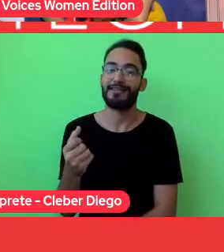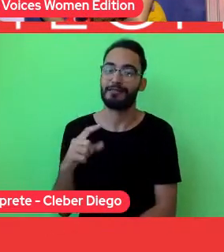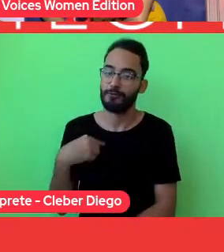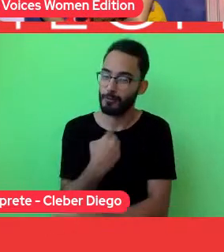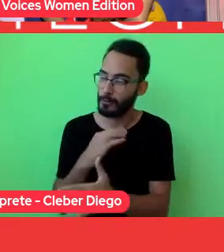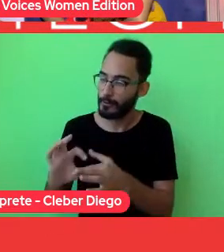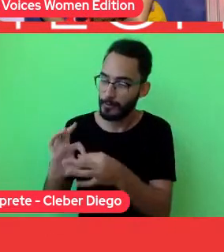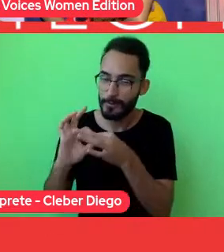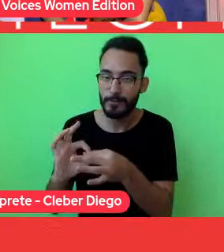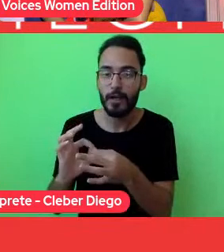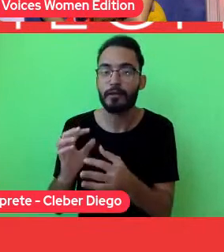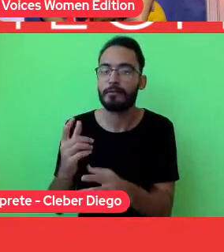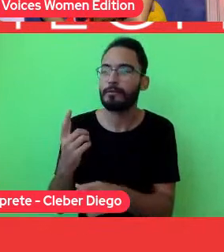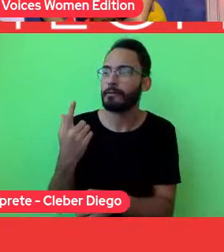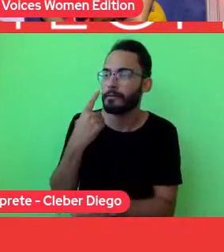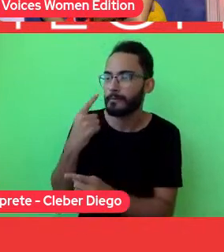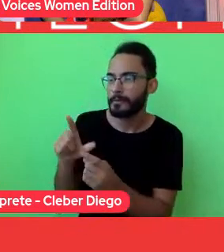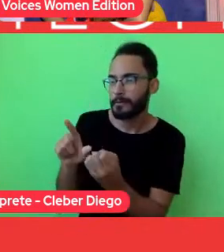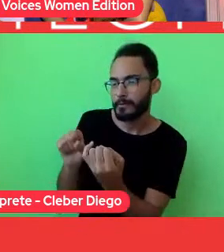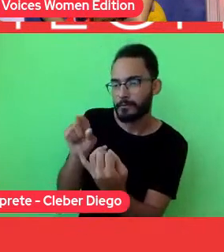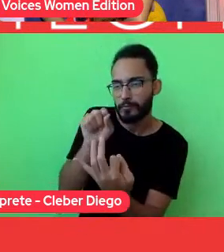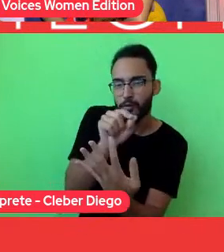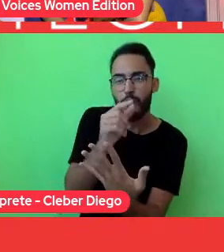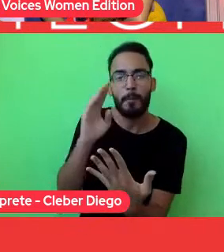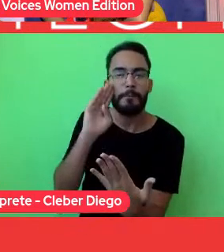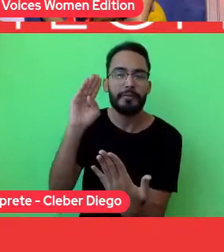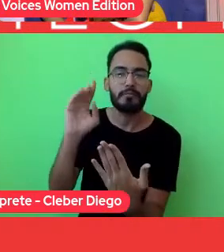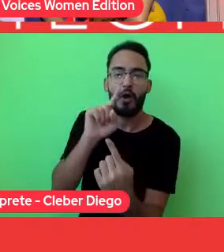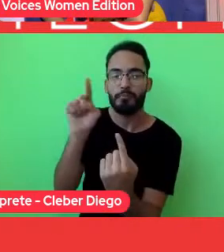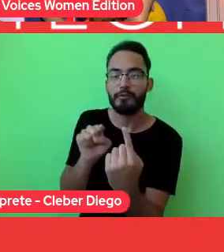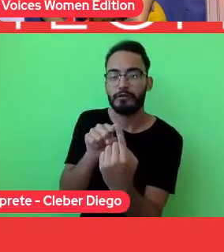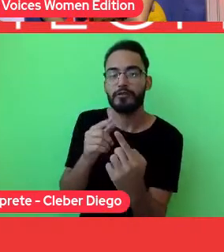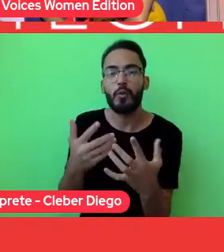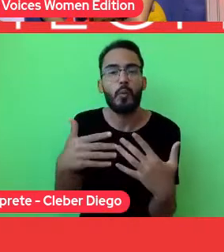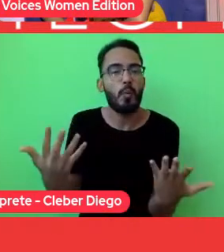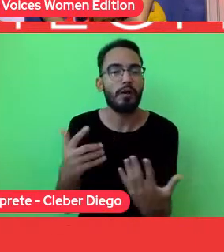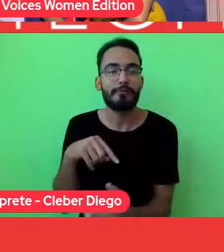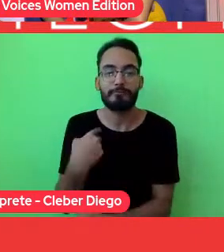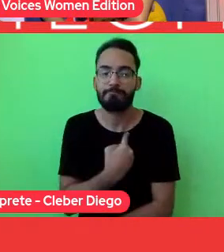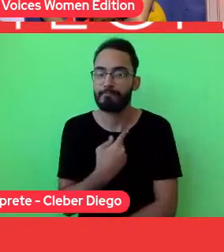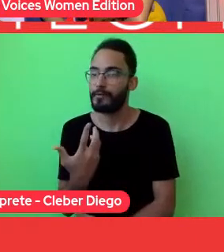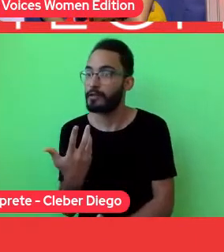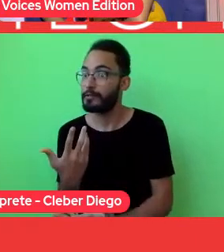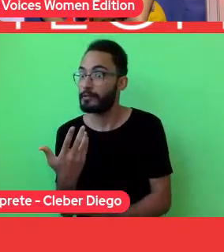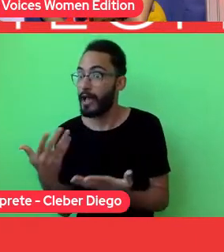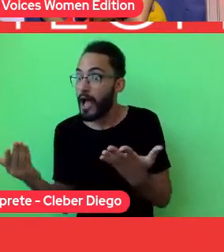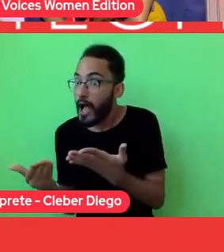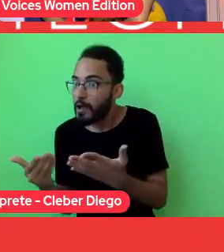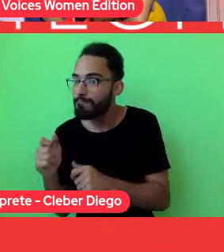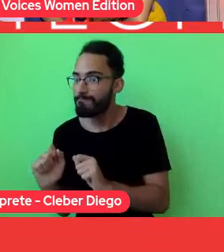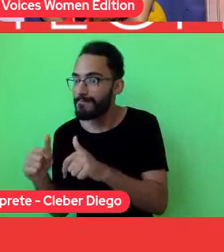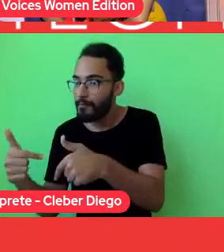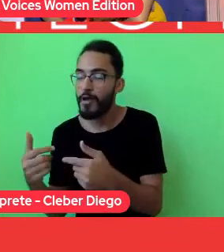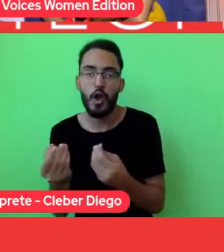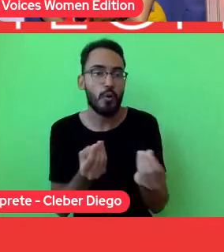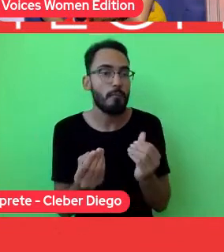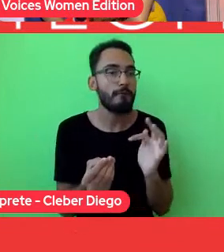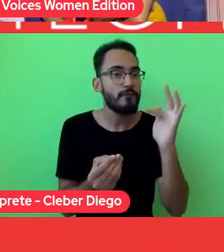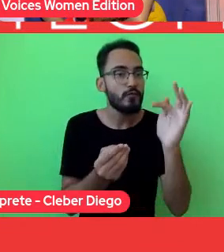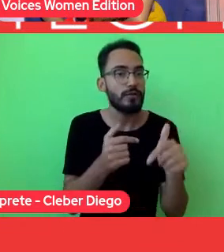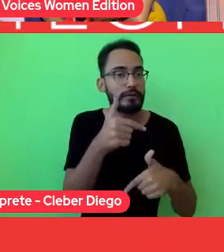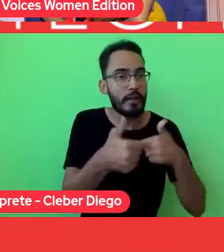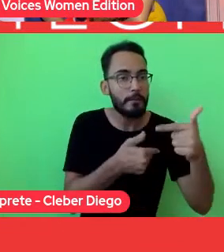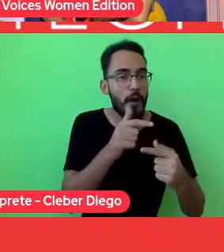gente decidir quais são os nossos principais objetivos, quais são os nossos gaps atuais e como nós vamos trabalhar para chegar